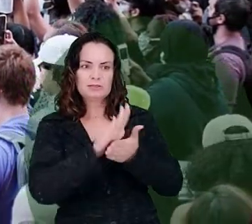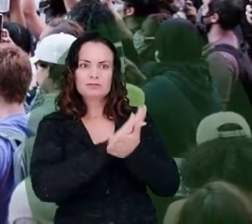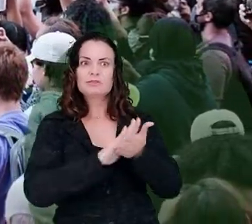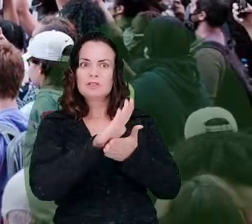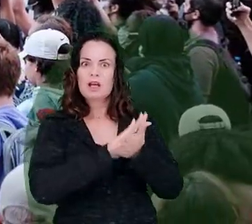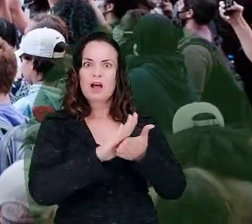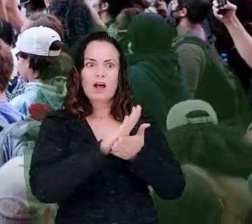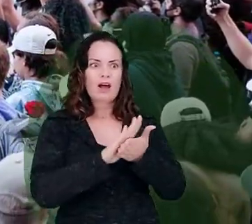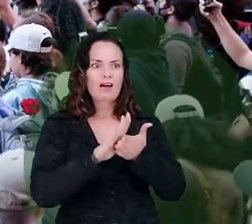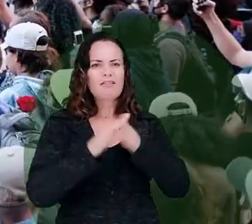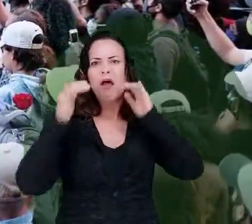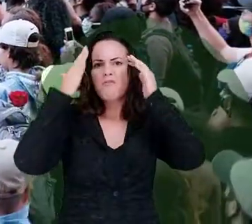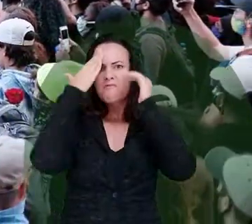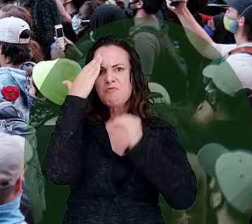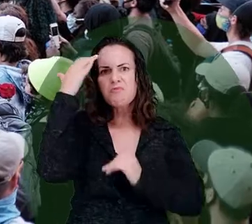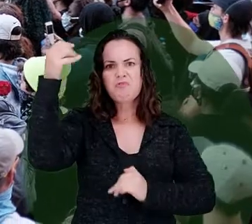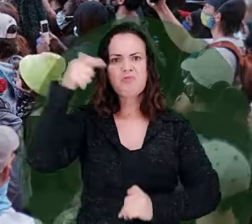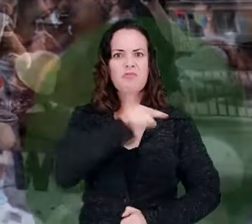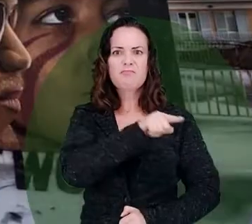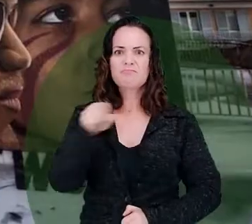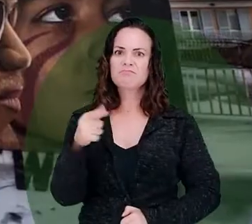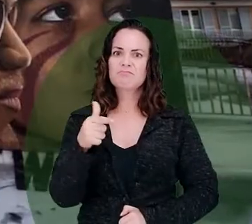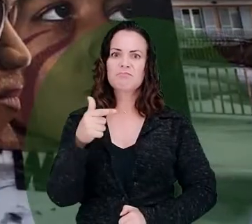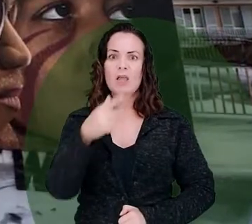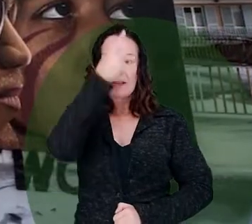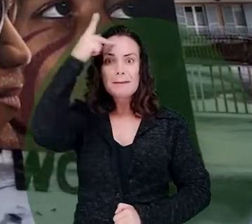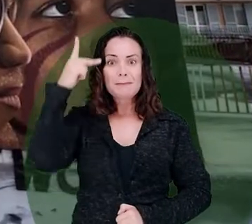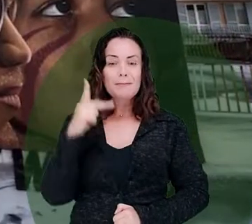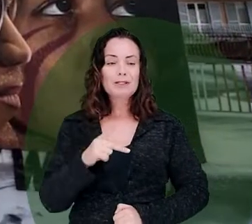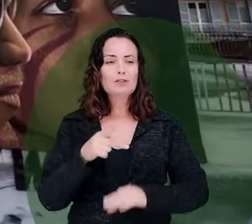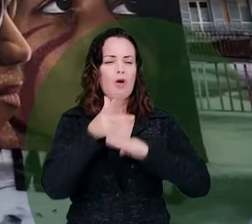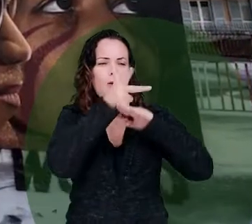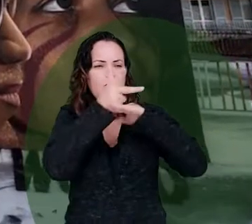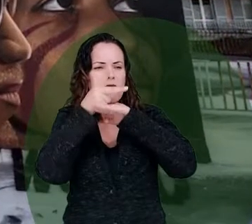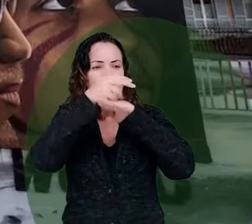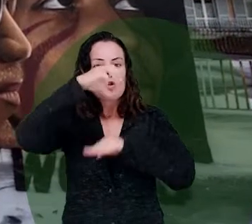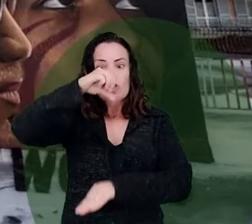tivesse uma pessoa que filmou os 9 minutos